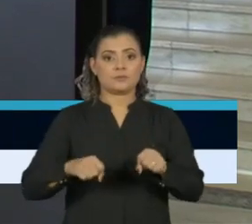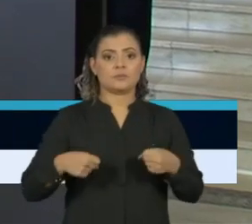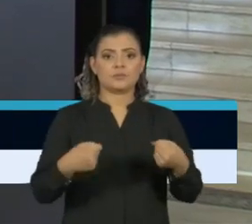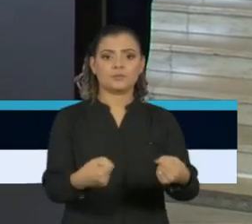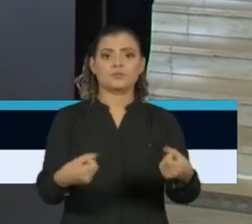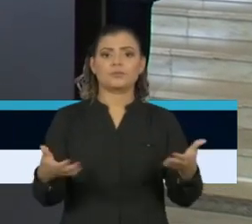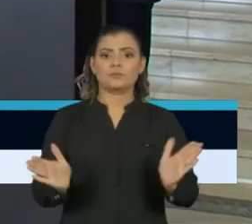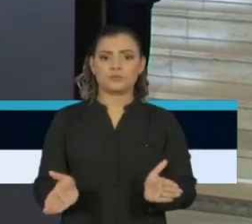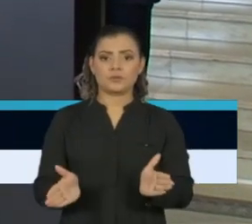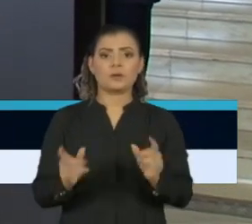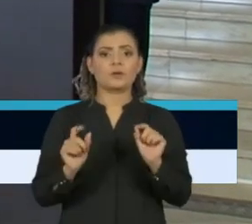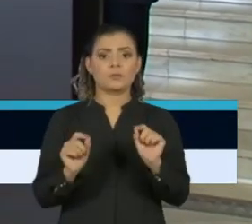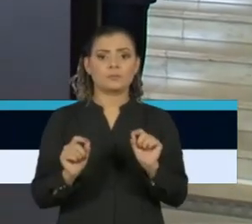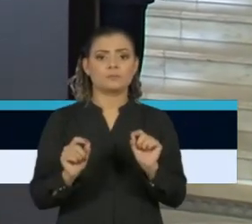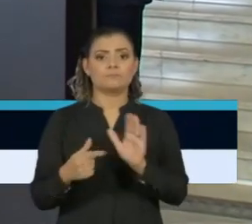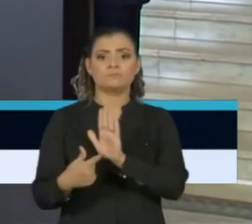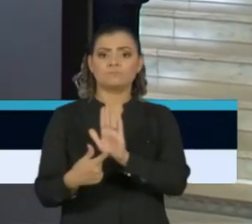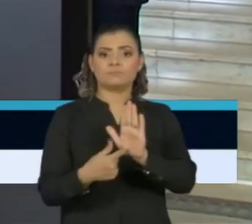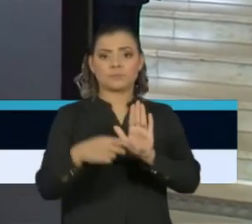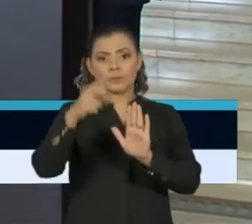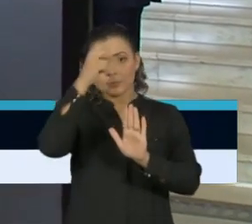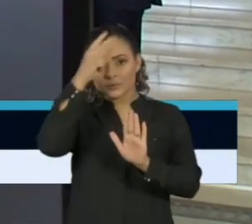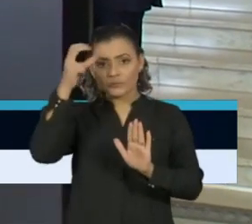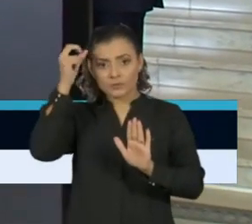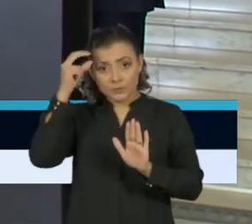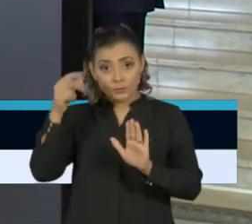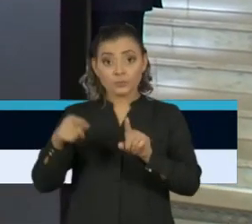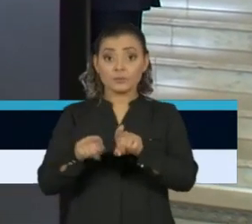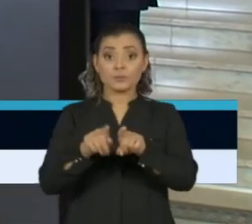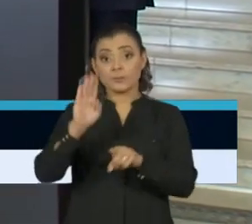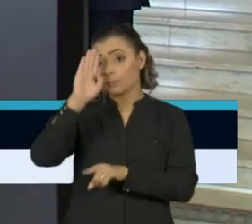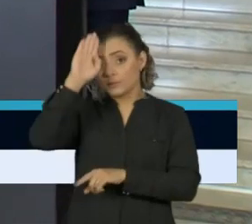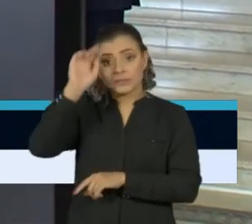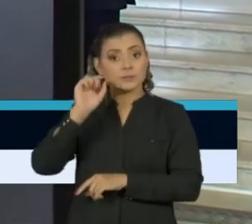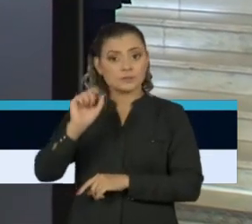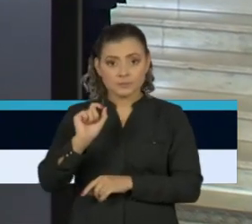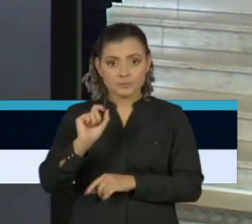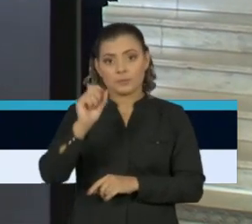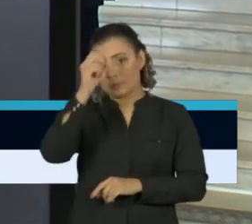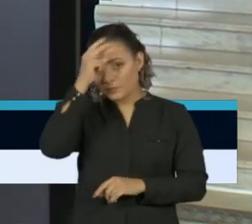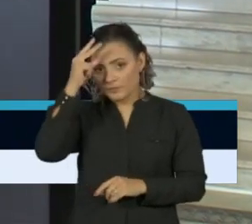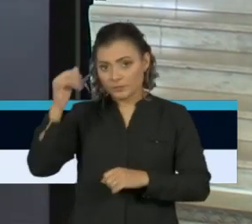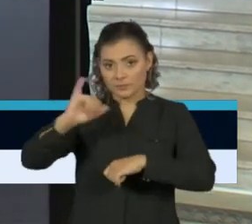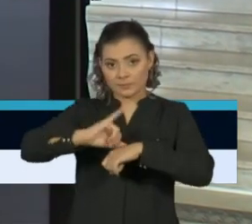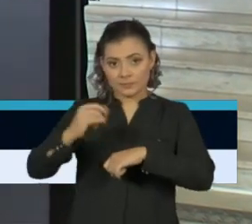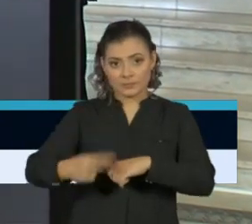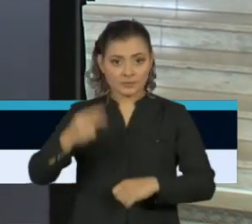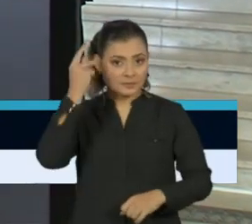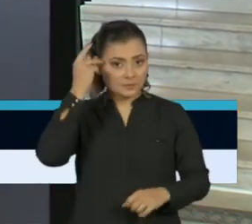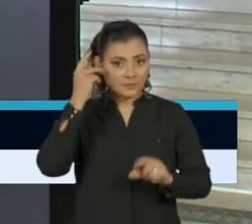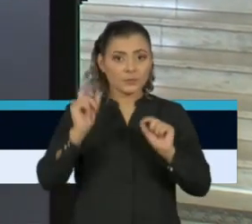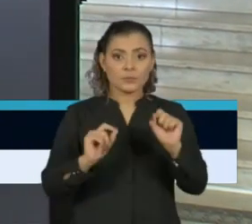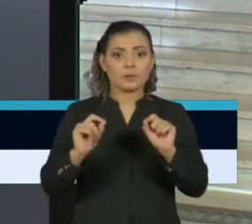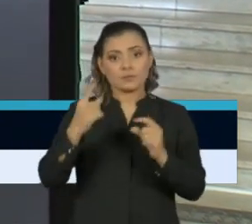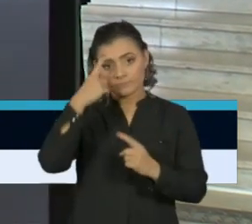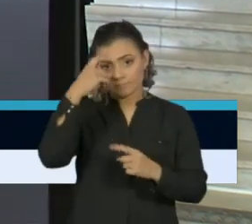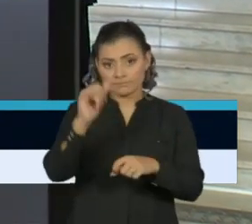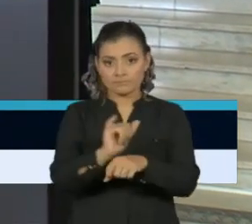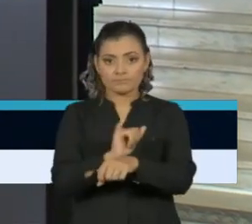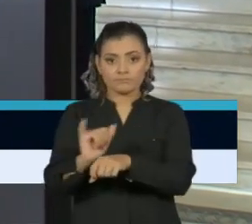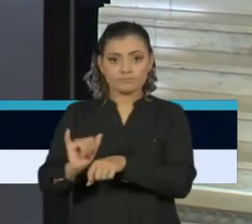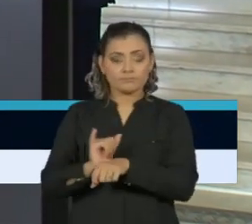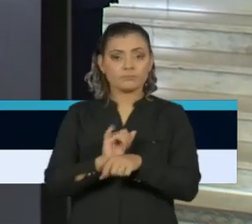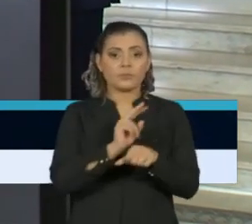grande, sempre cooperadamente com as prefeituras e principalmente com a Prefeitura da capital de São Paulo, de buscar alternativas que melhorem